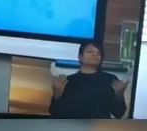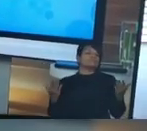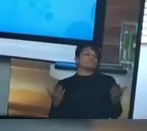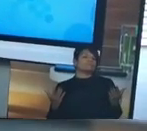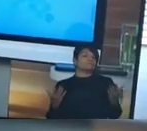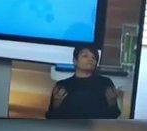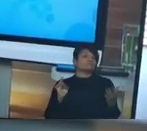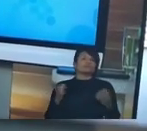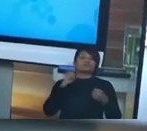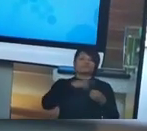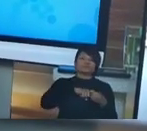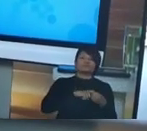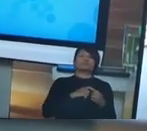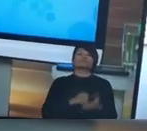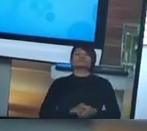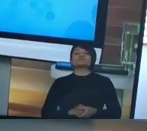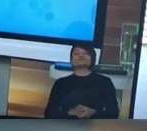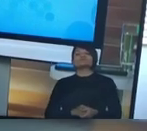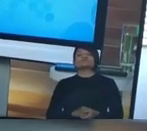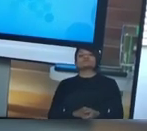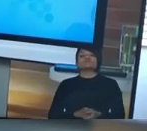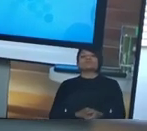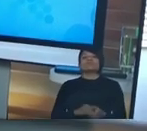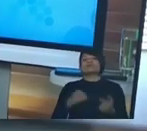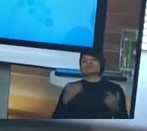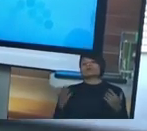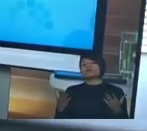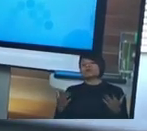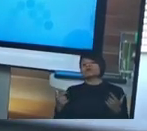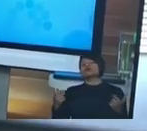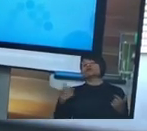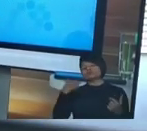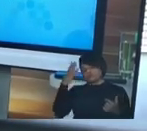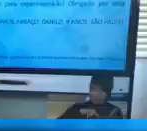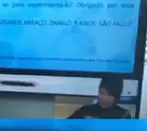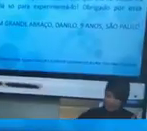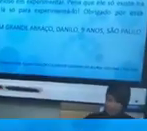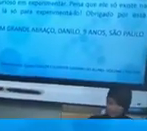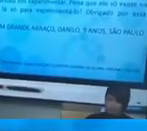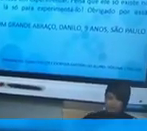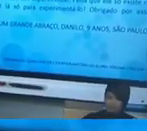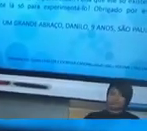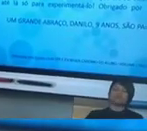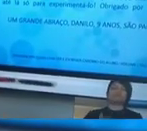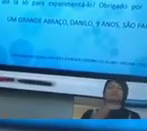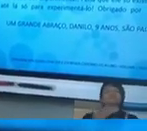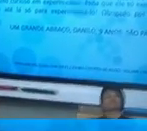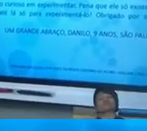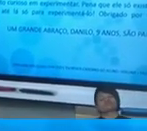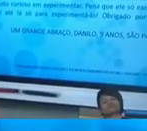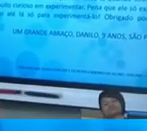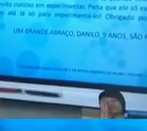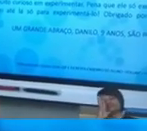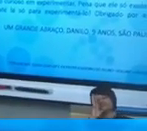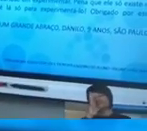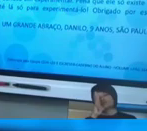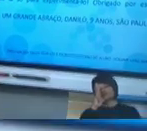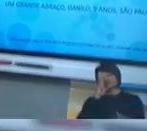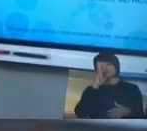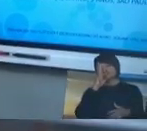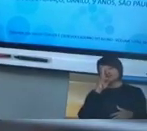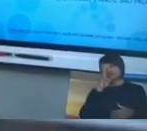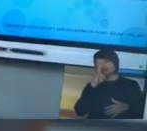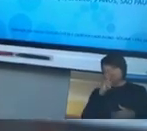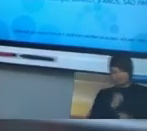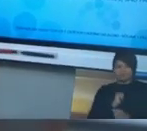Só volta um pouquinho, por favor. Sempre eu estou aqui falando para você bem devagar, bem